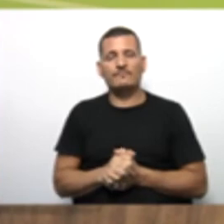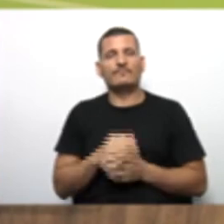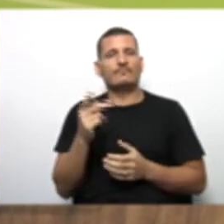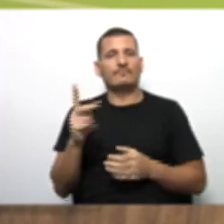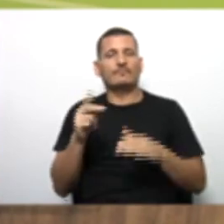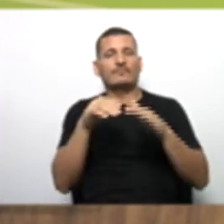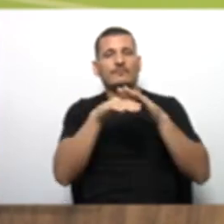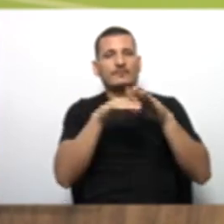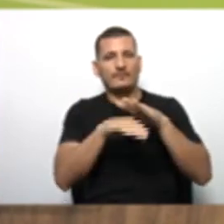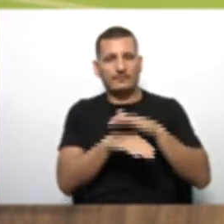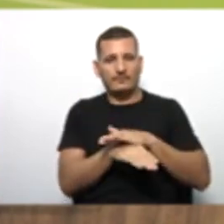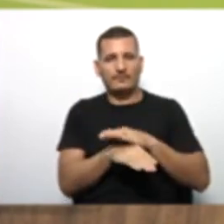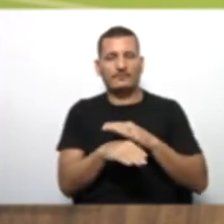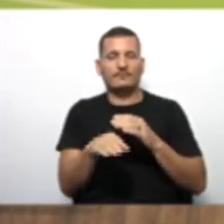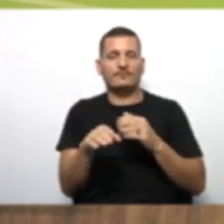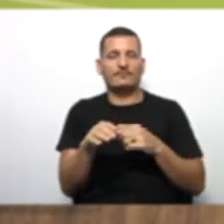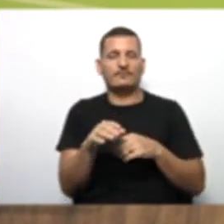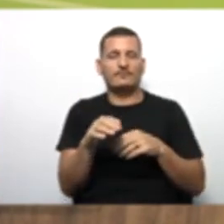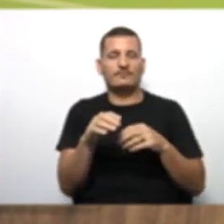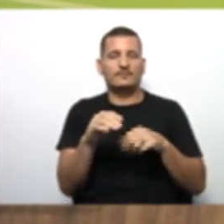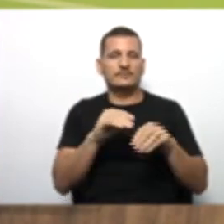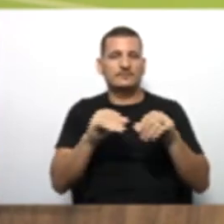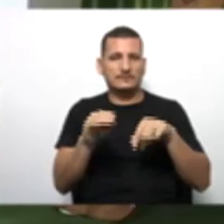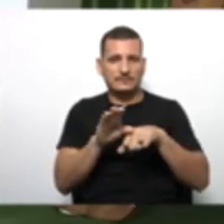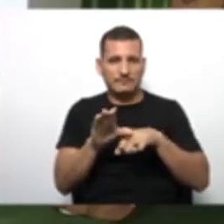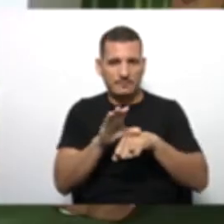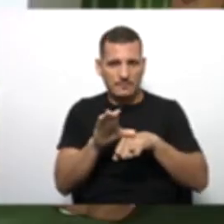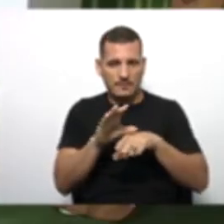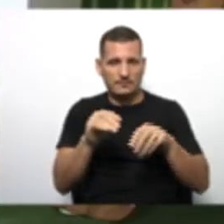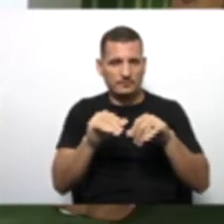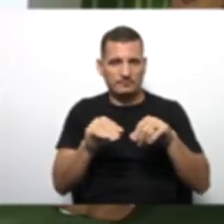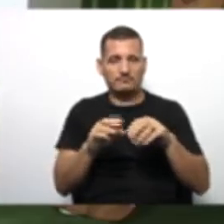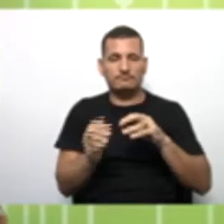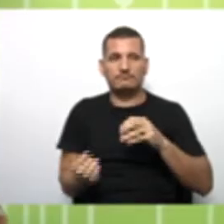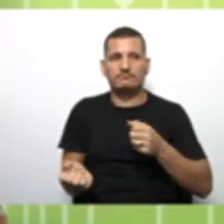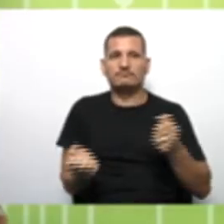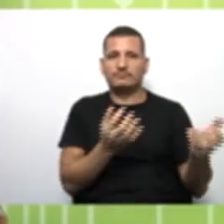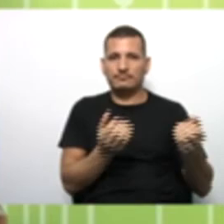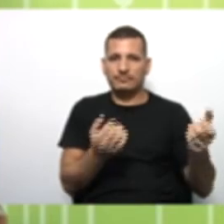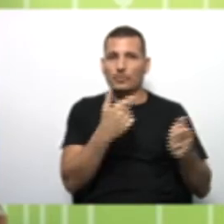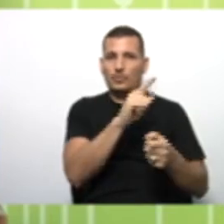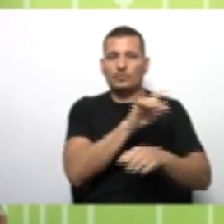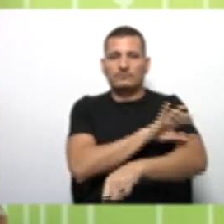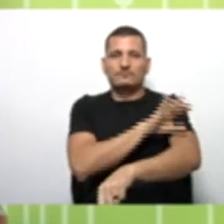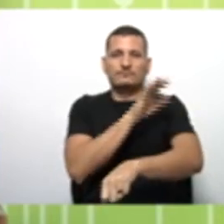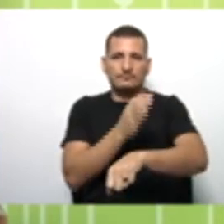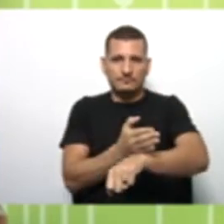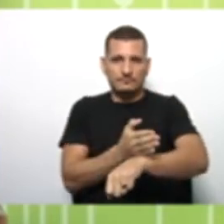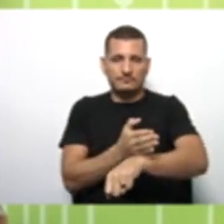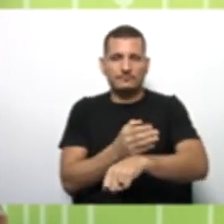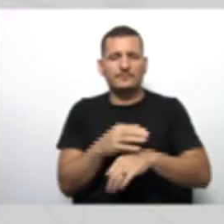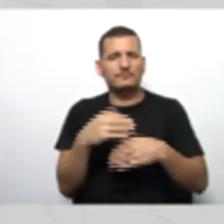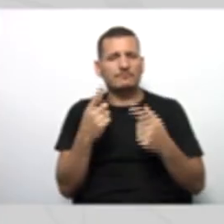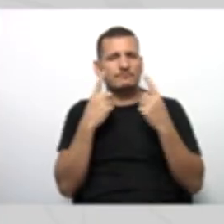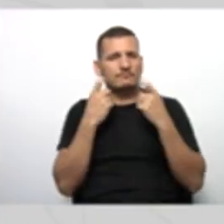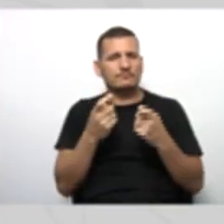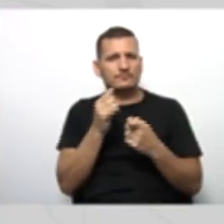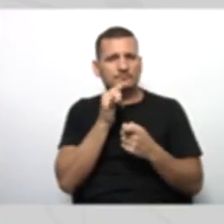distante do rio, porque mesmo acontecendo a enchente esporadicamente, então nós tivemos a última enchente aqui em 2014,